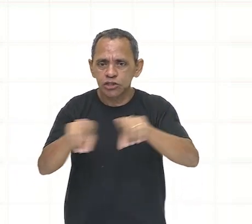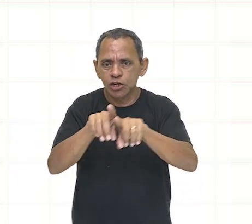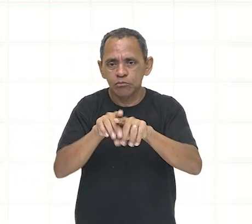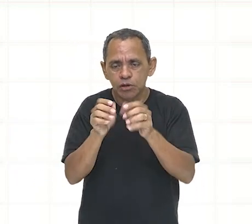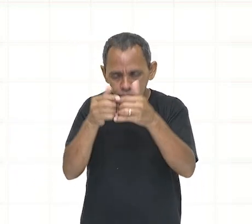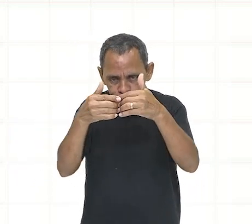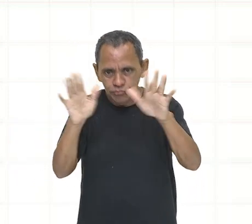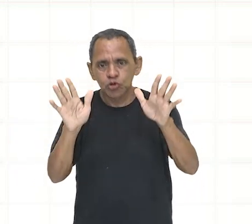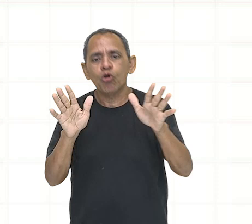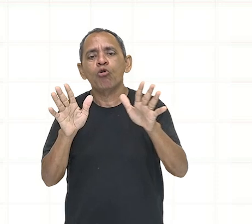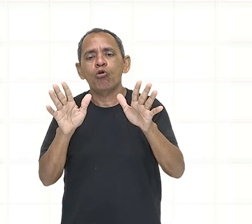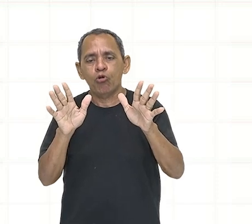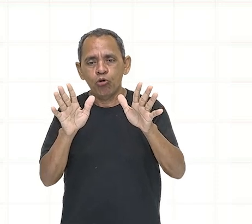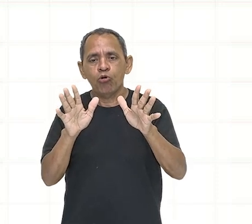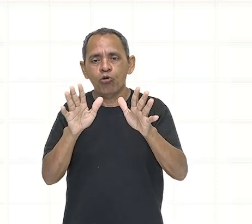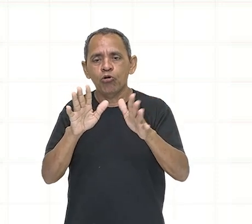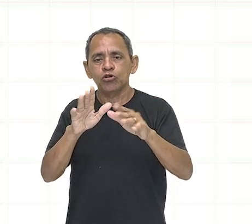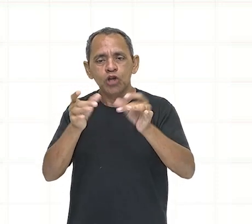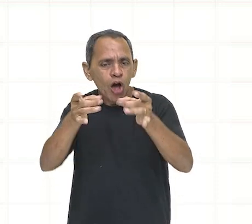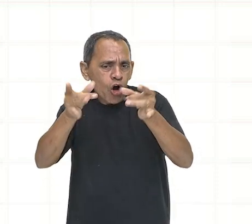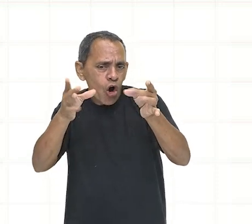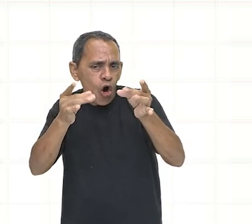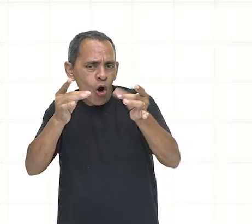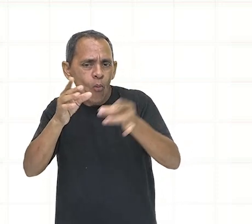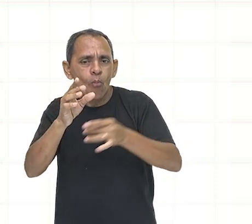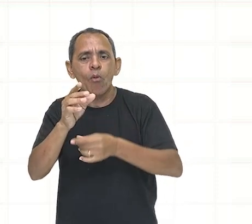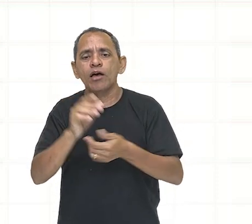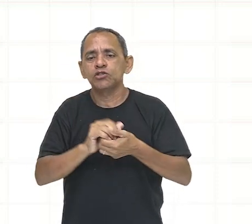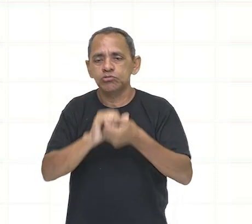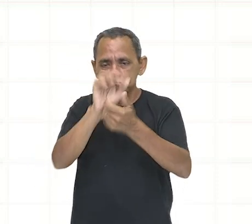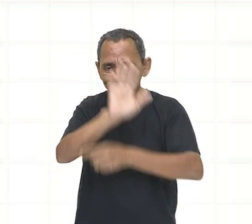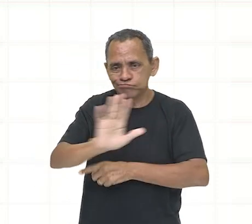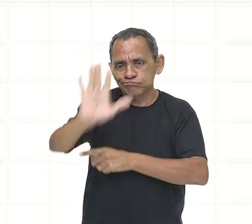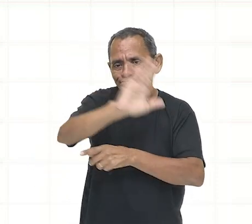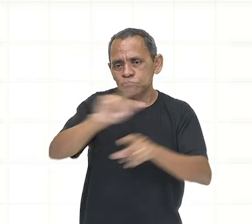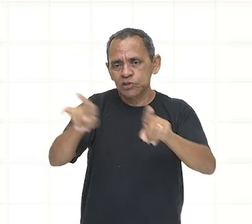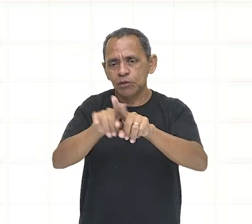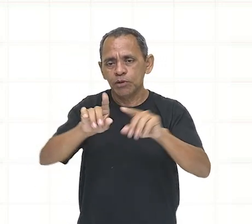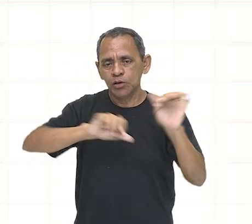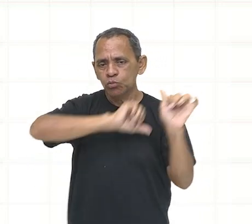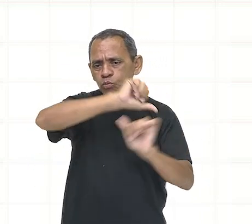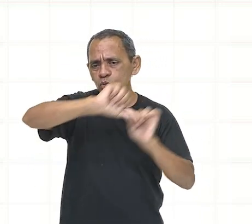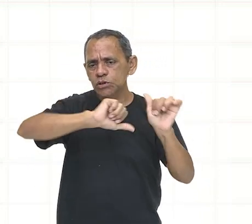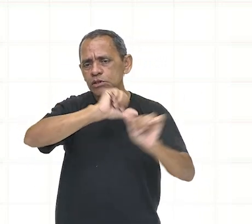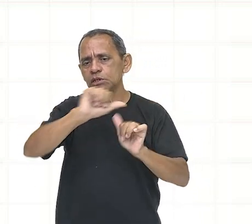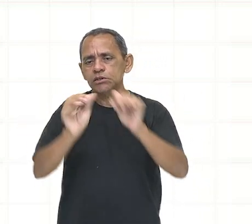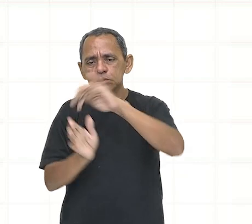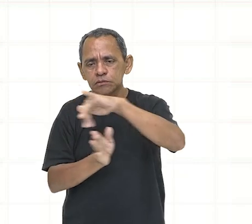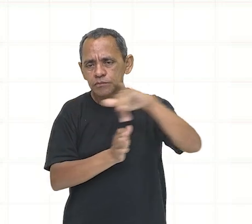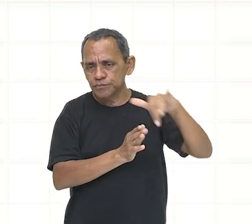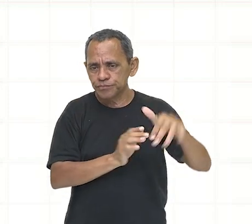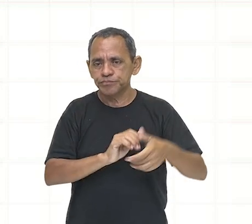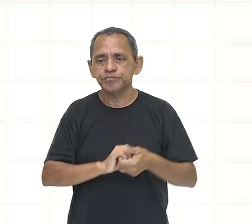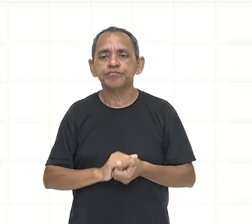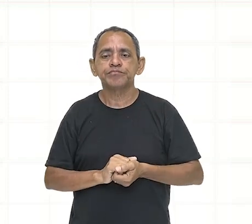internacional. Além disso, sobre transformação, de economias agrárias a potências industriais e de